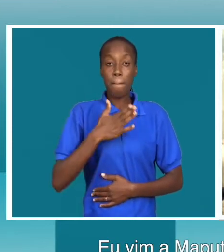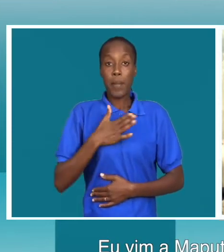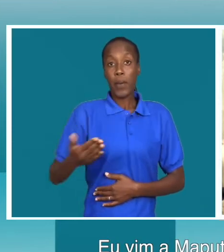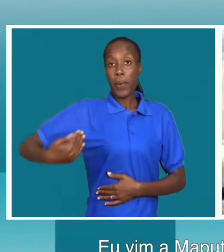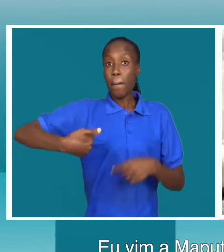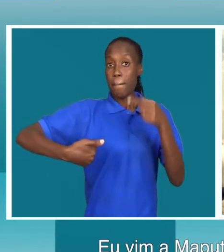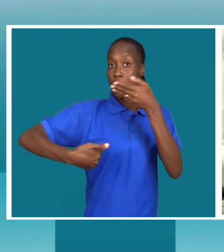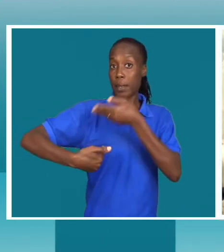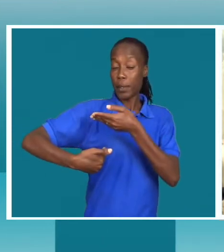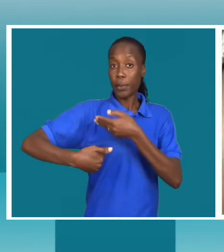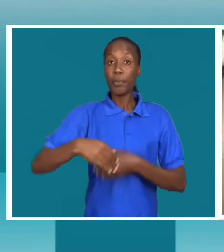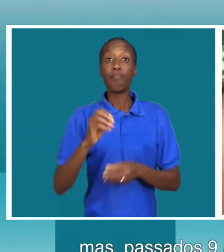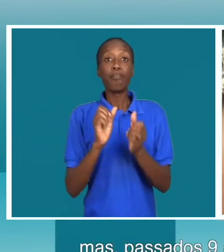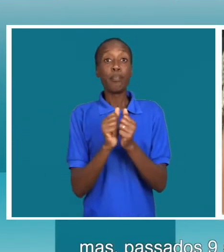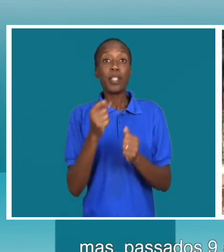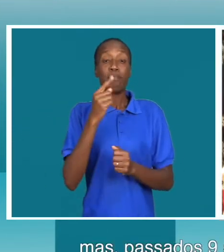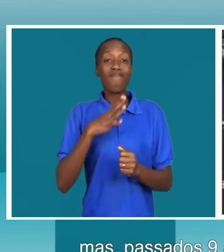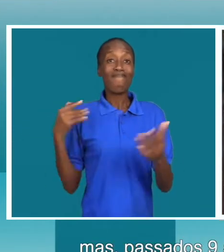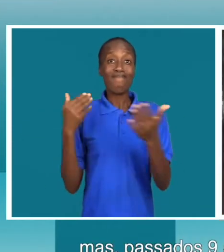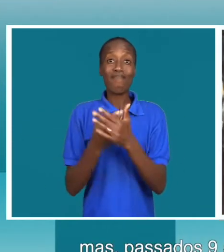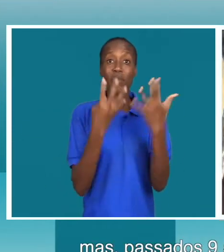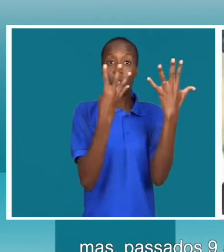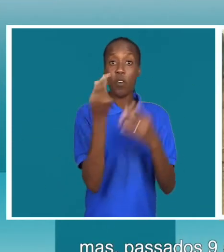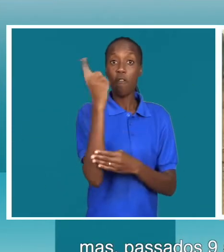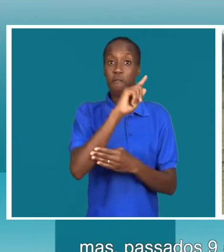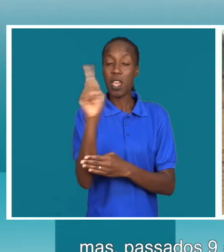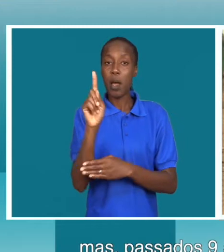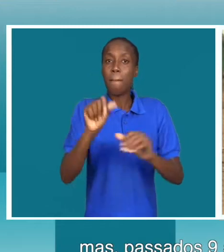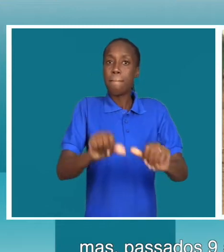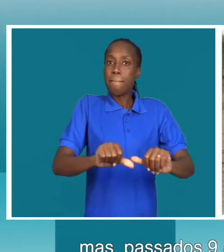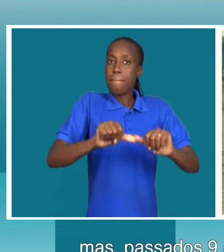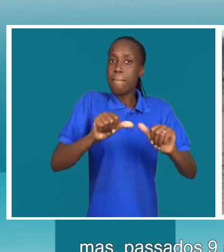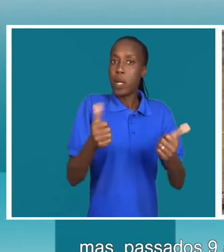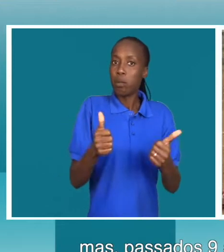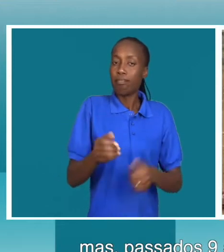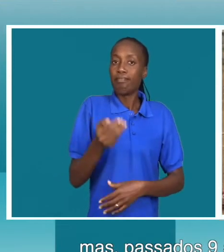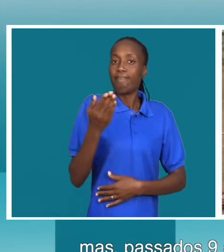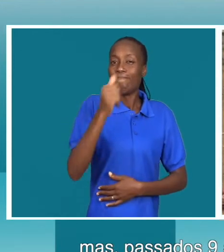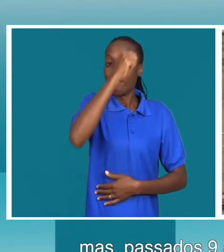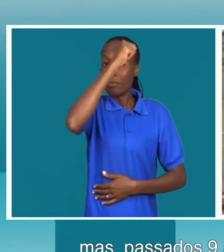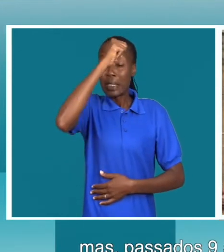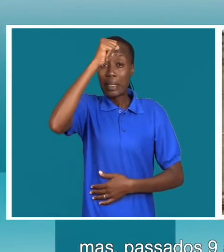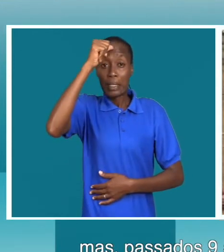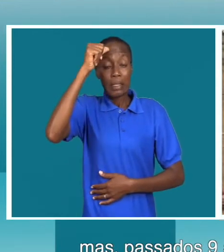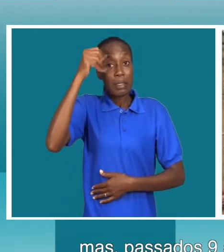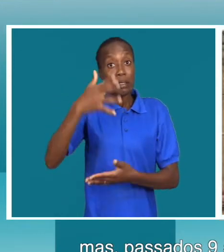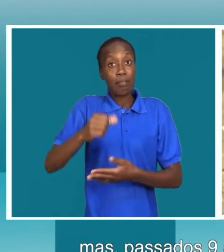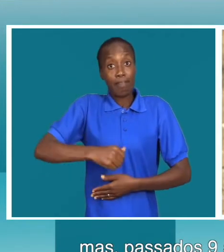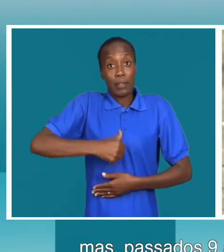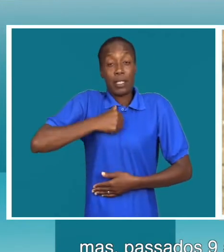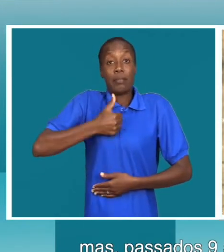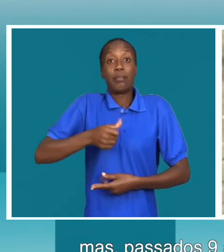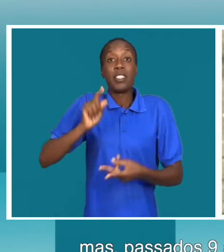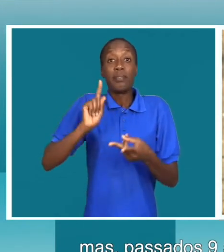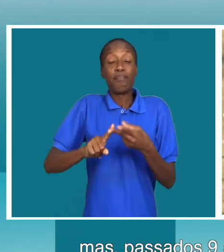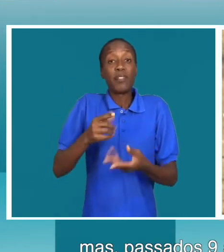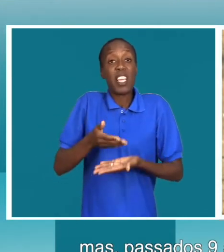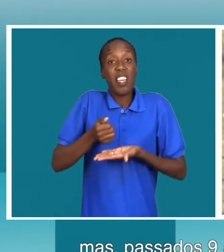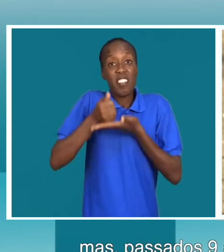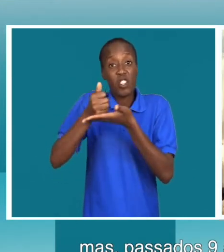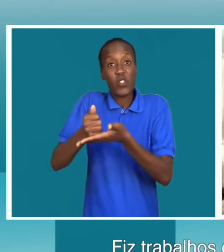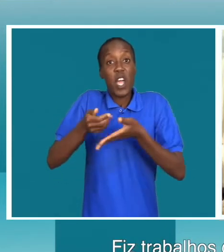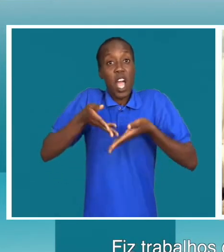com meu marido. Mas passados nove anos, veio a separação e, com ela, as dificuldades de sustentar a si e